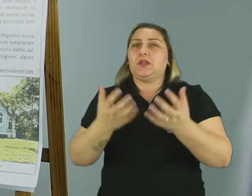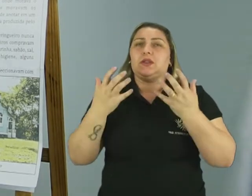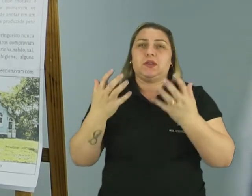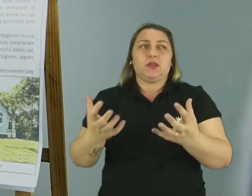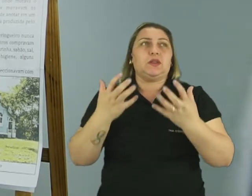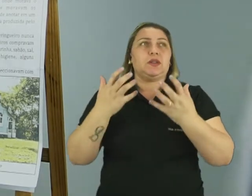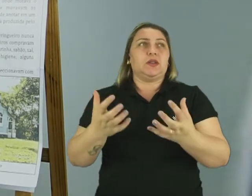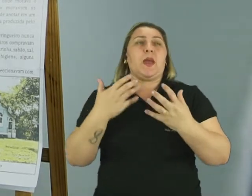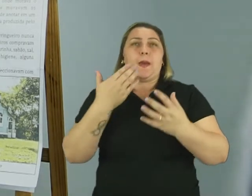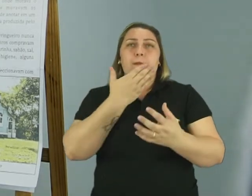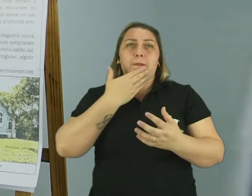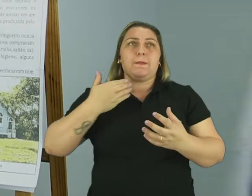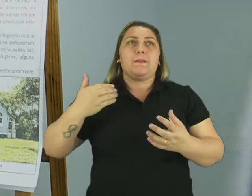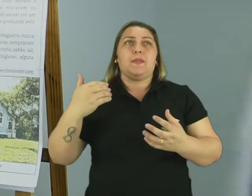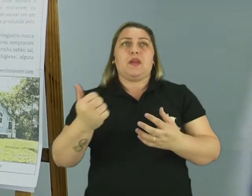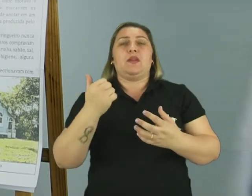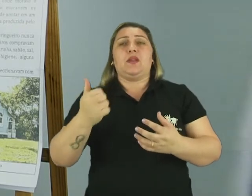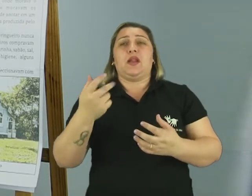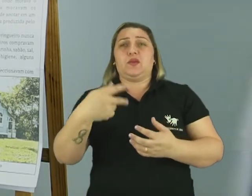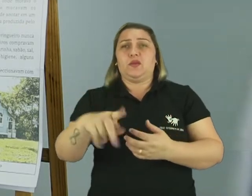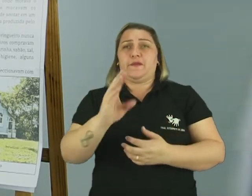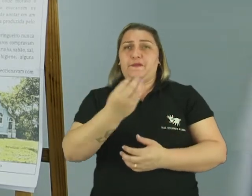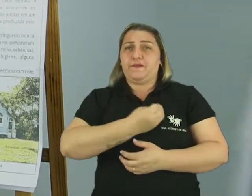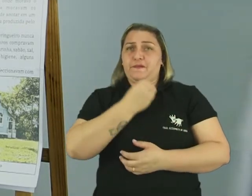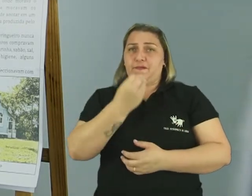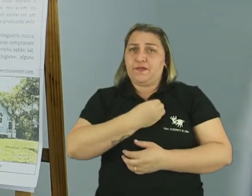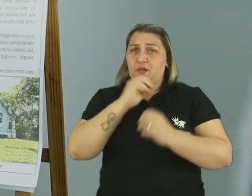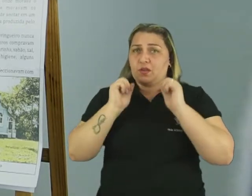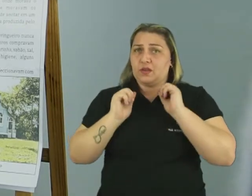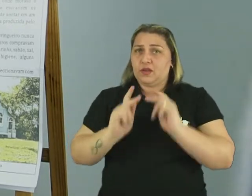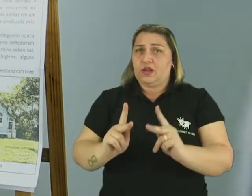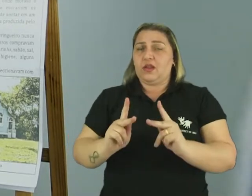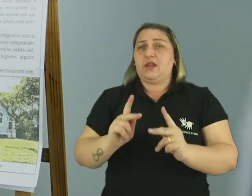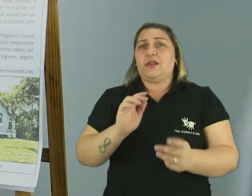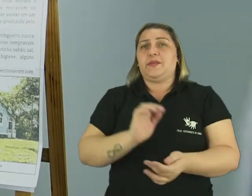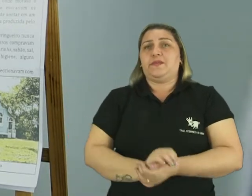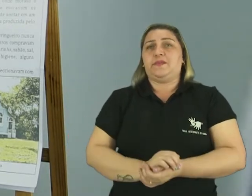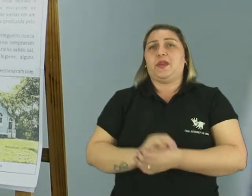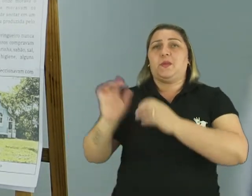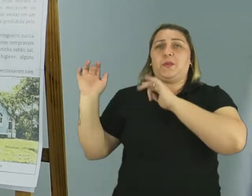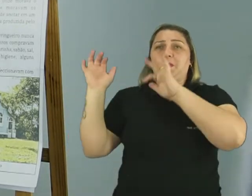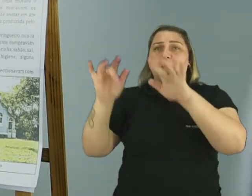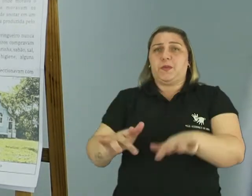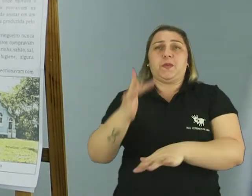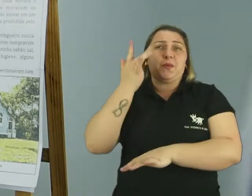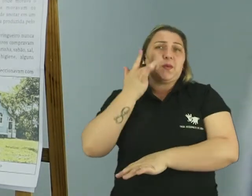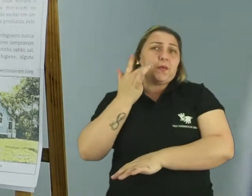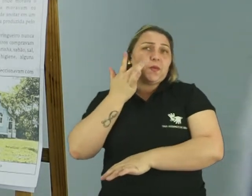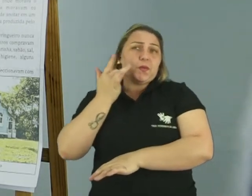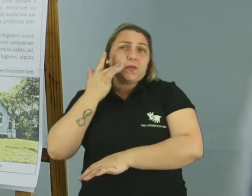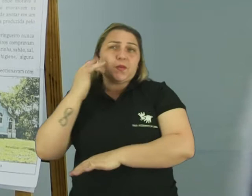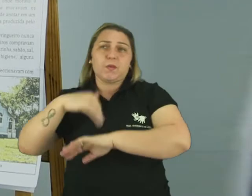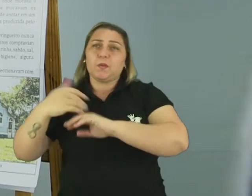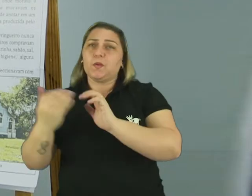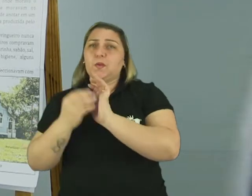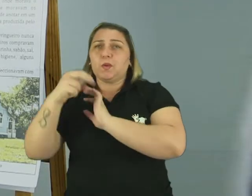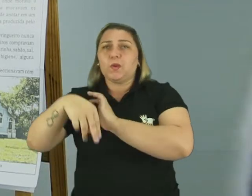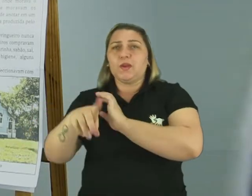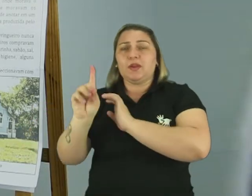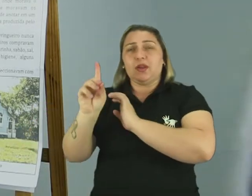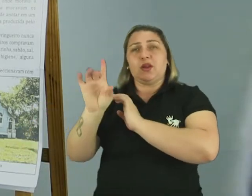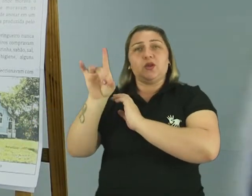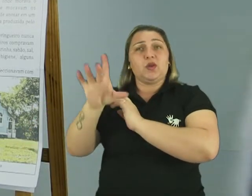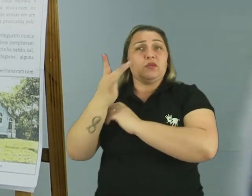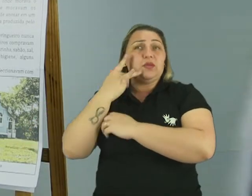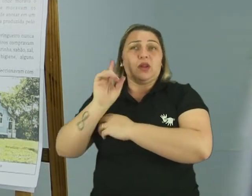o intuito de melhorar a sua vida, ok? Eles vinham lá do Ceará, lá de todo o Nordeste, não